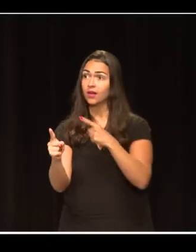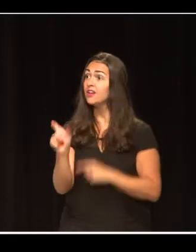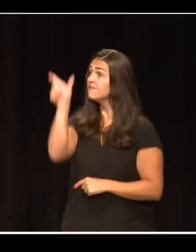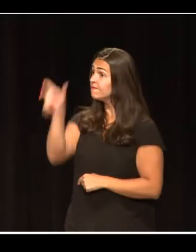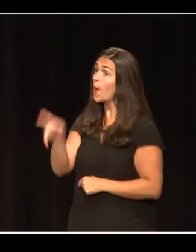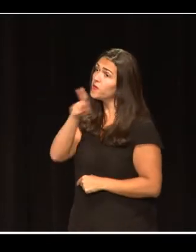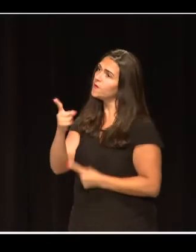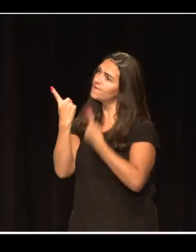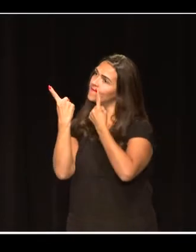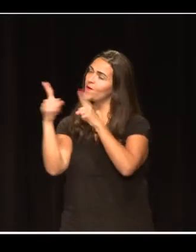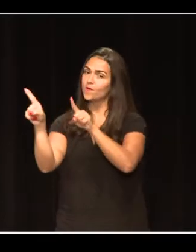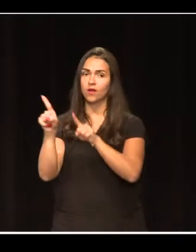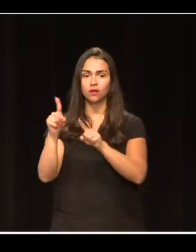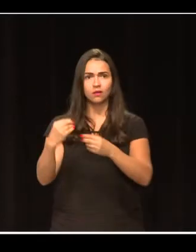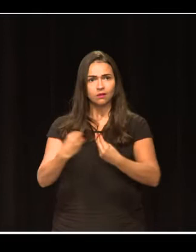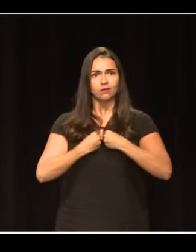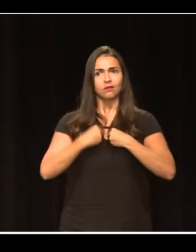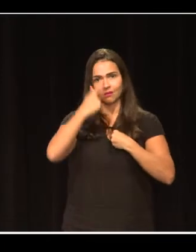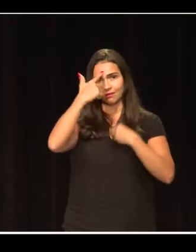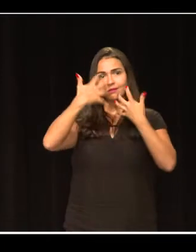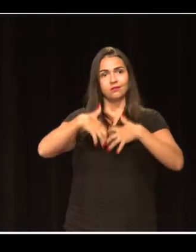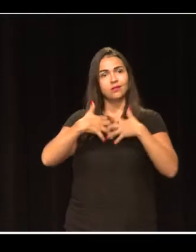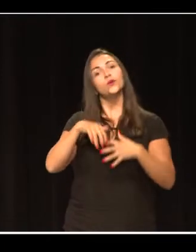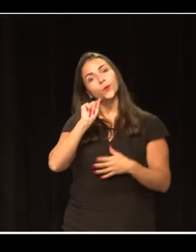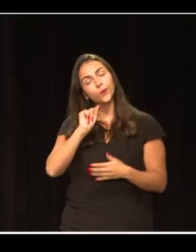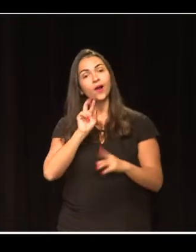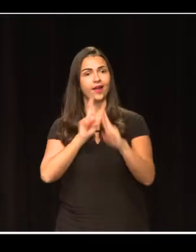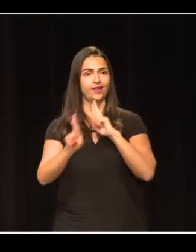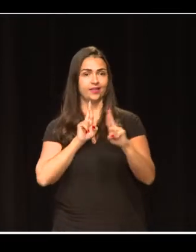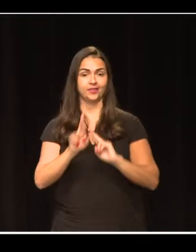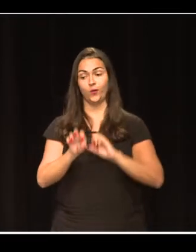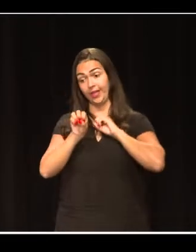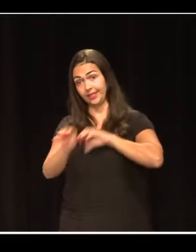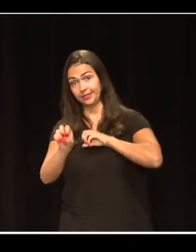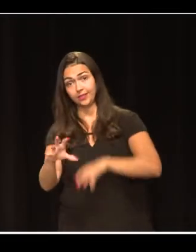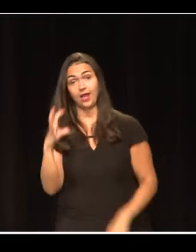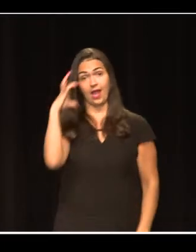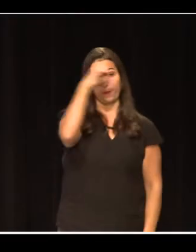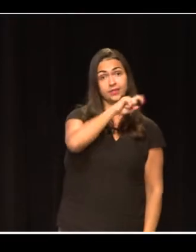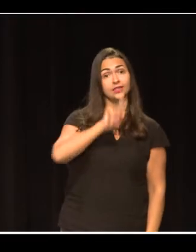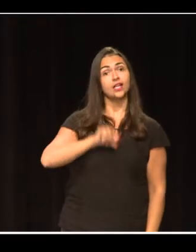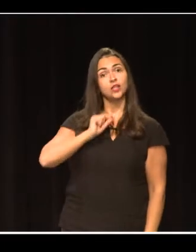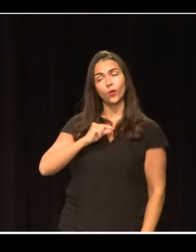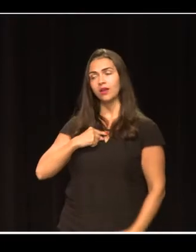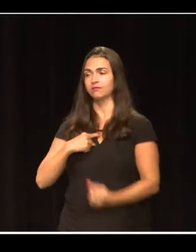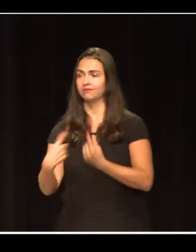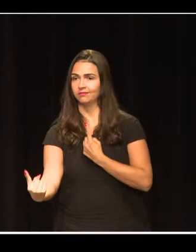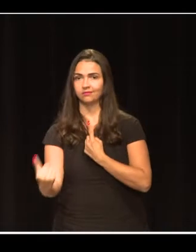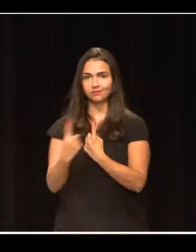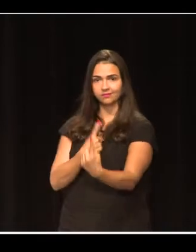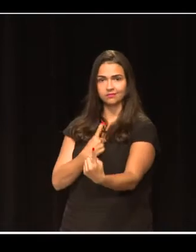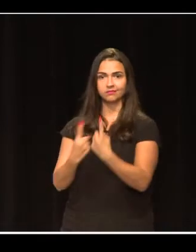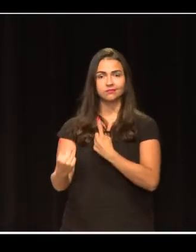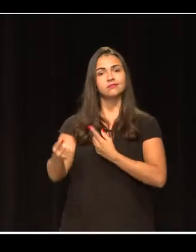colegas. Então, é muito no sentido de que a relação de ensino-aprendizagem é de mão dupla. Nesse movimento do fazer, se